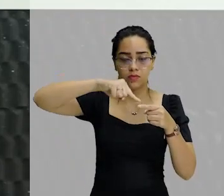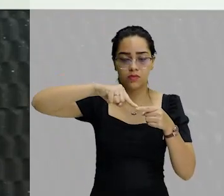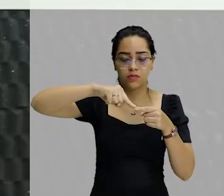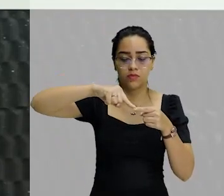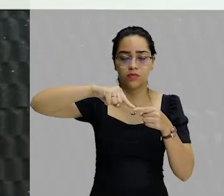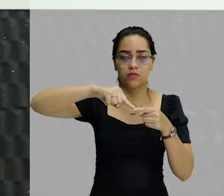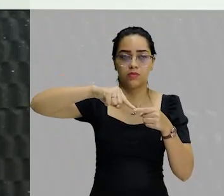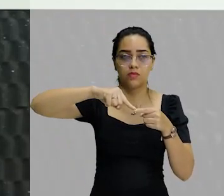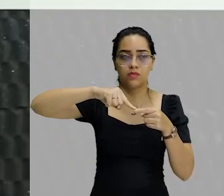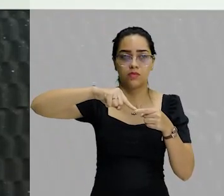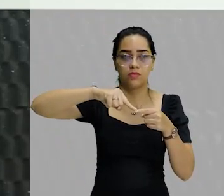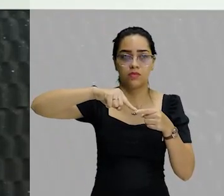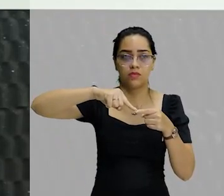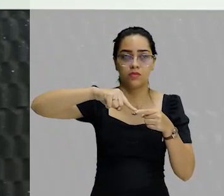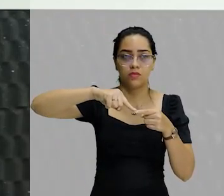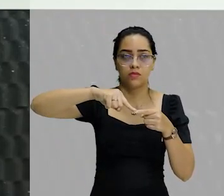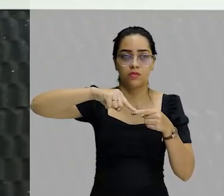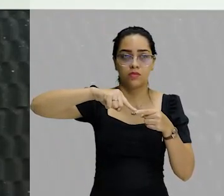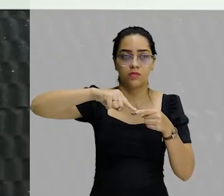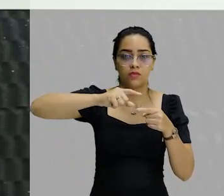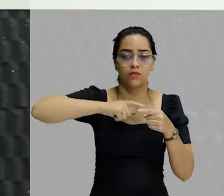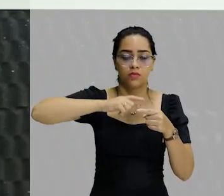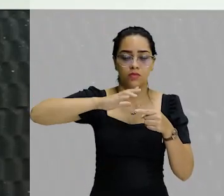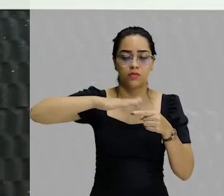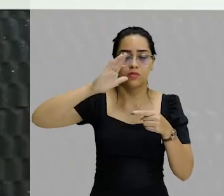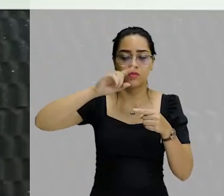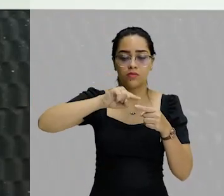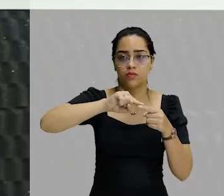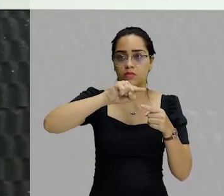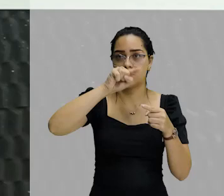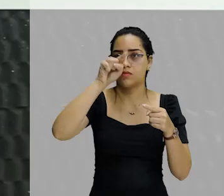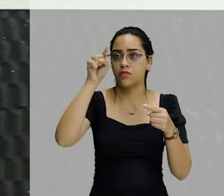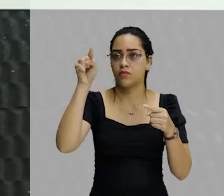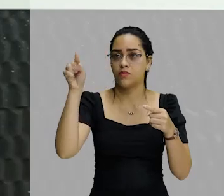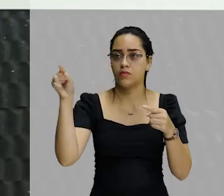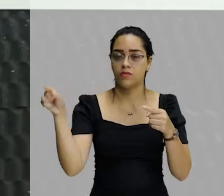Tá? Então, eu coloquei aqui ó, o maior círculo da esfera.